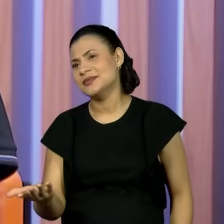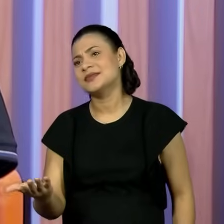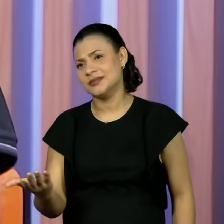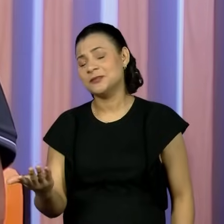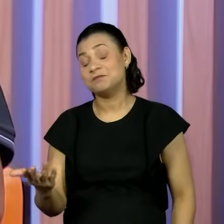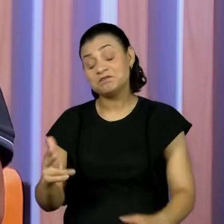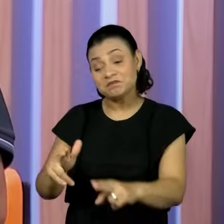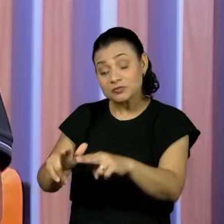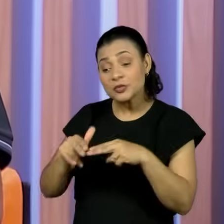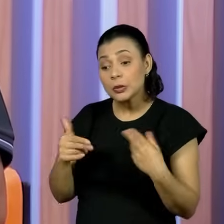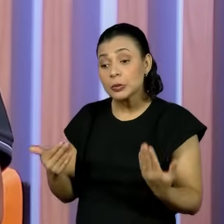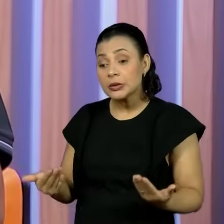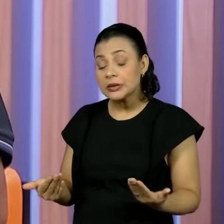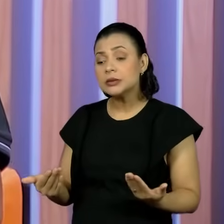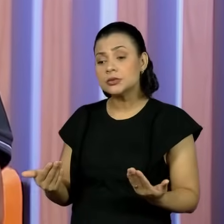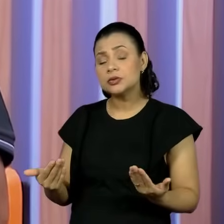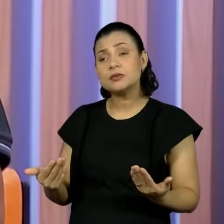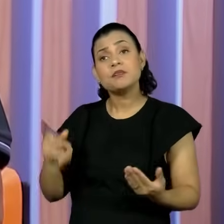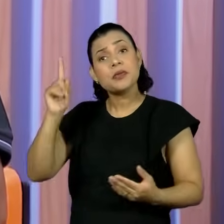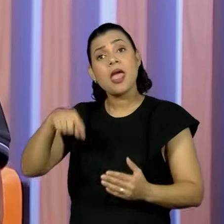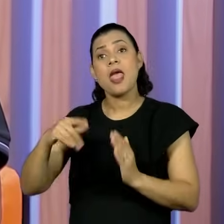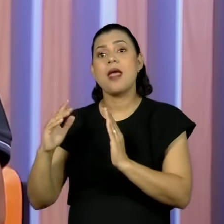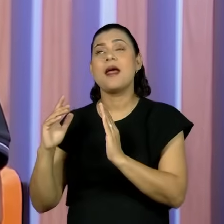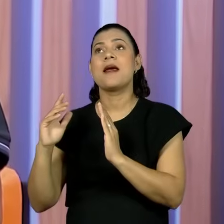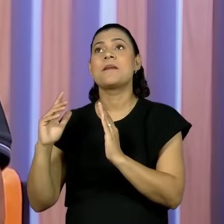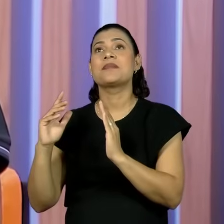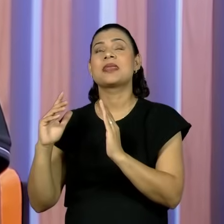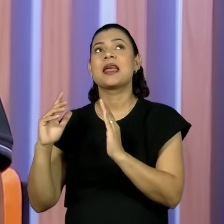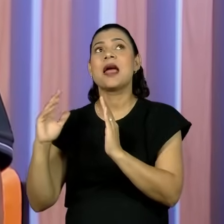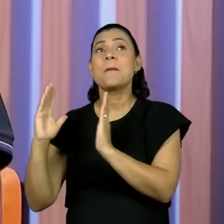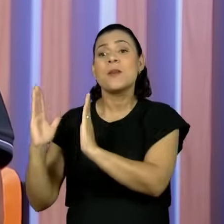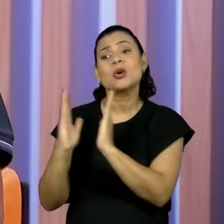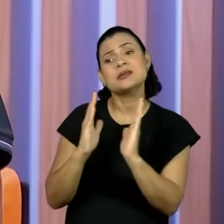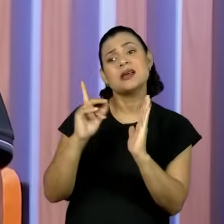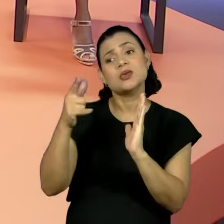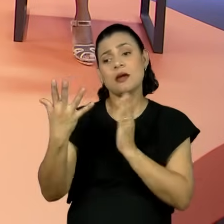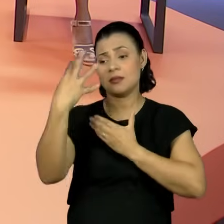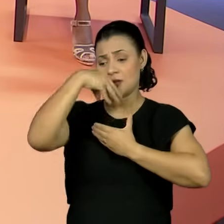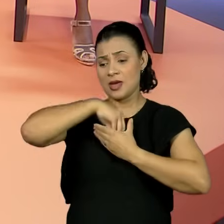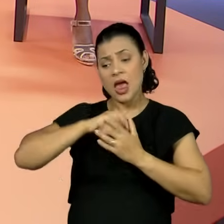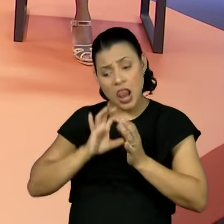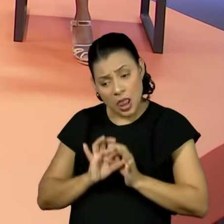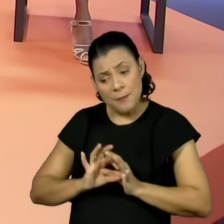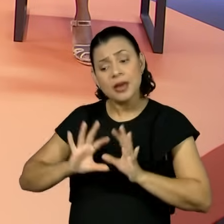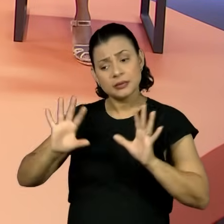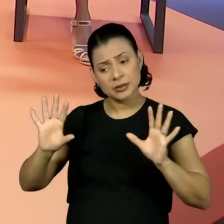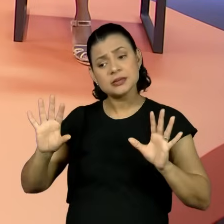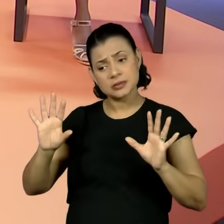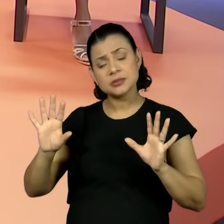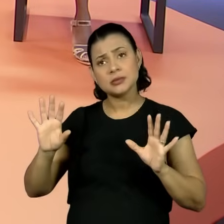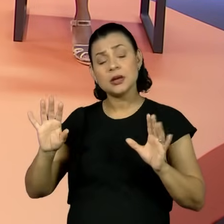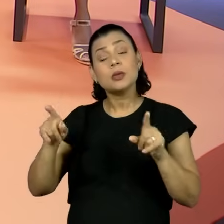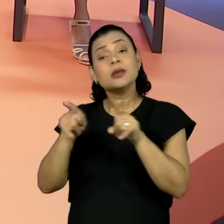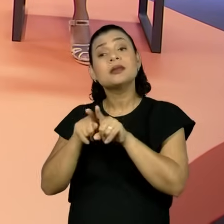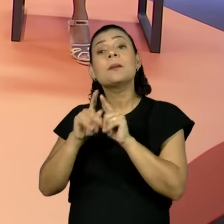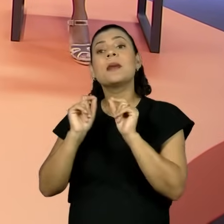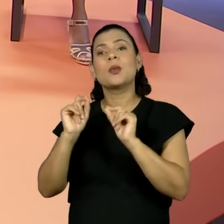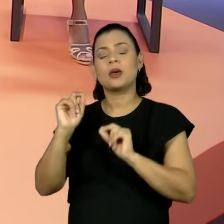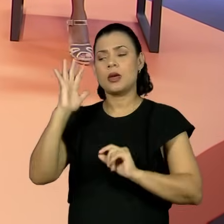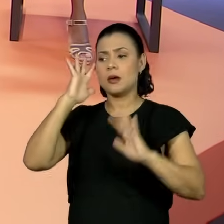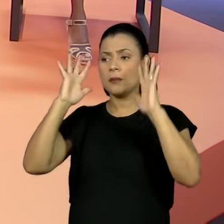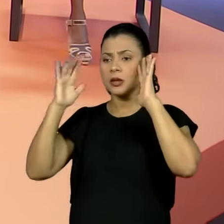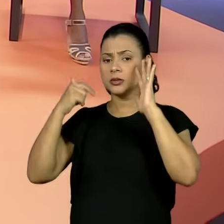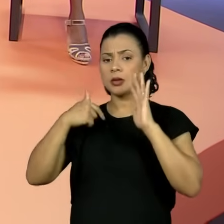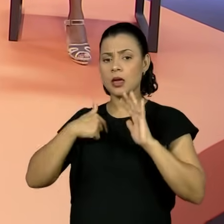muito também desse processo de libertação, né? E de se imaginar em outros